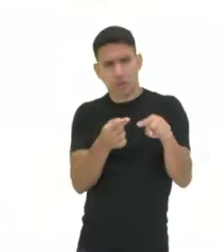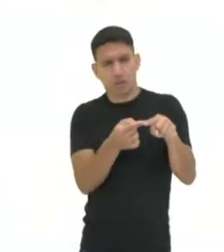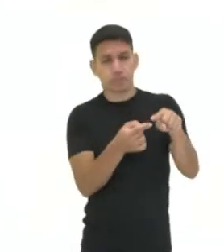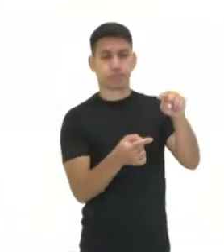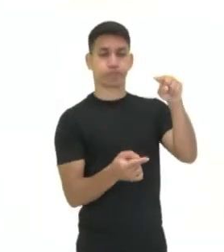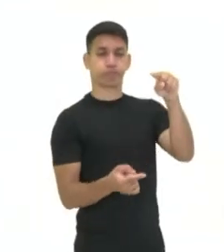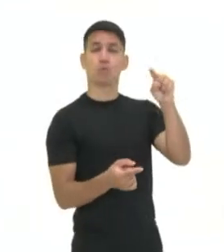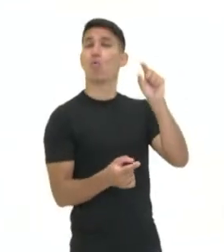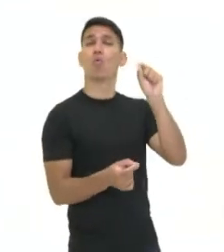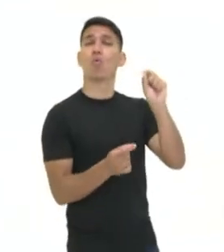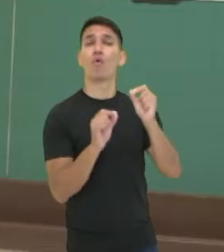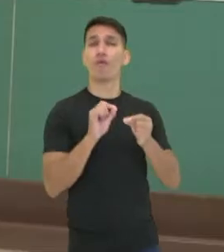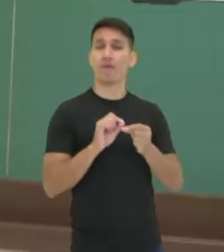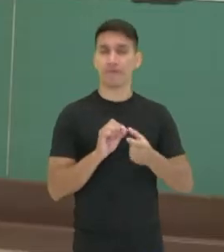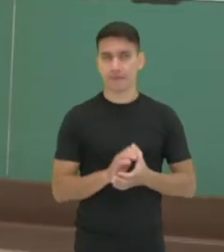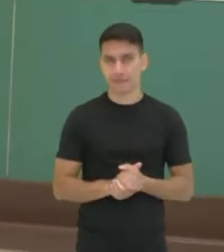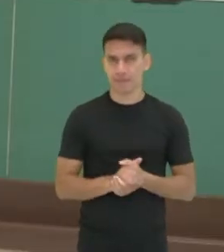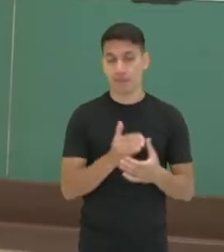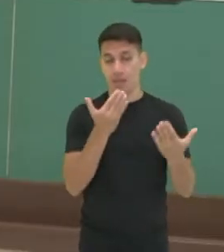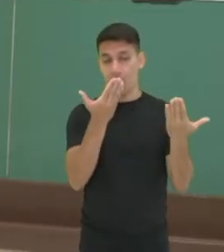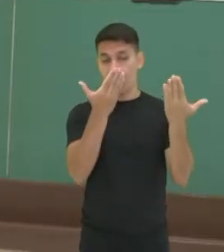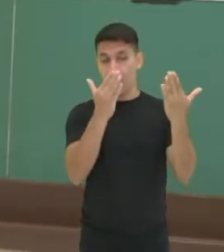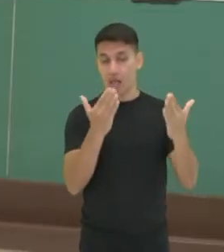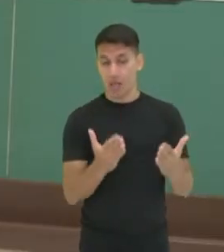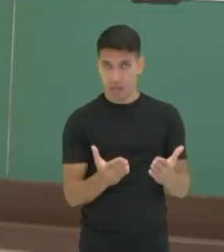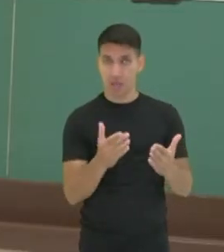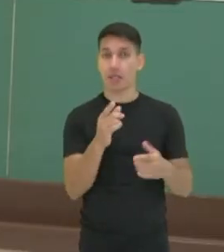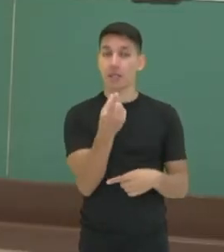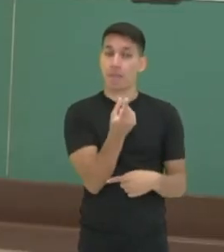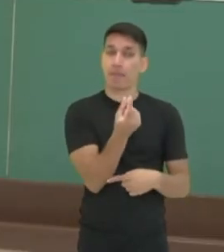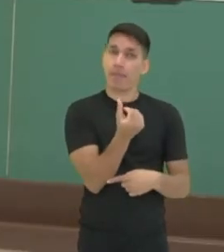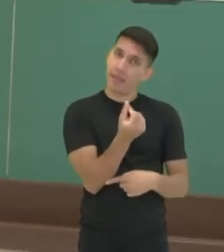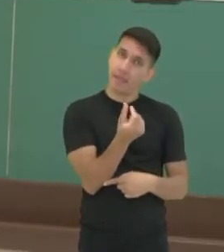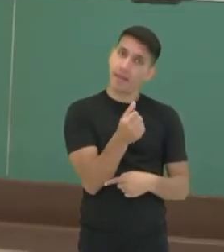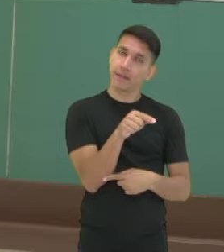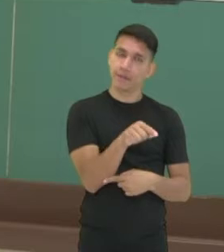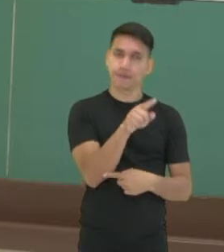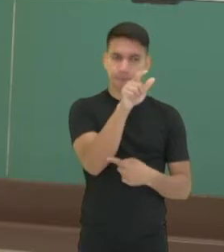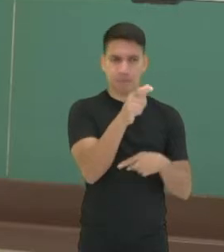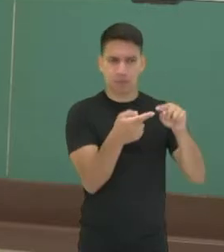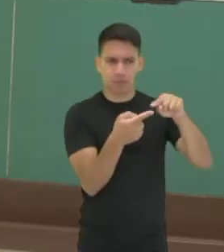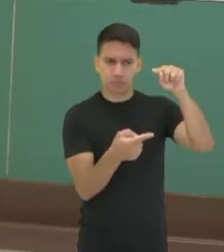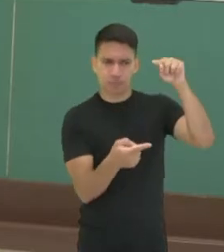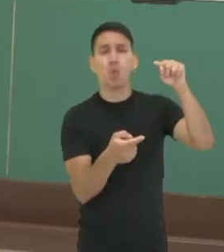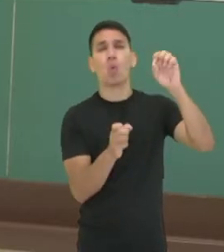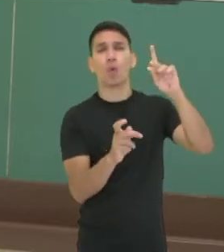calcular o quê? Vamos ter que verificar o quê? Temos que verificar o preço dessas embalagens, né? Então,